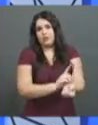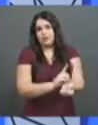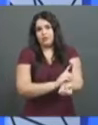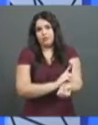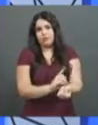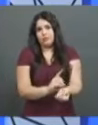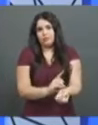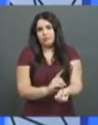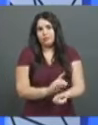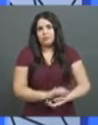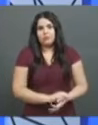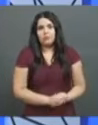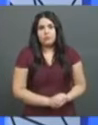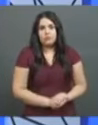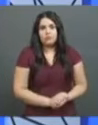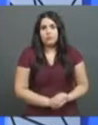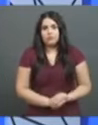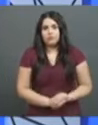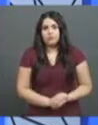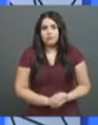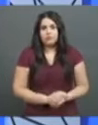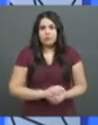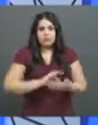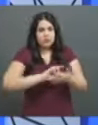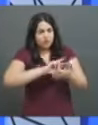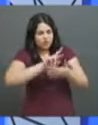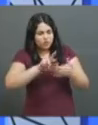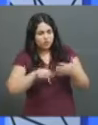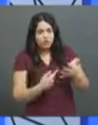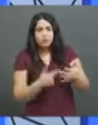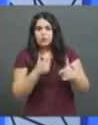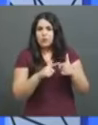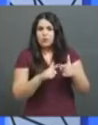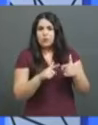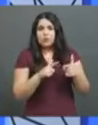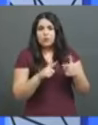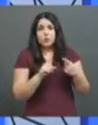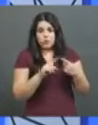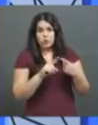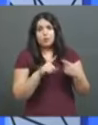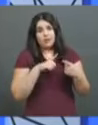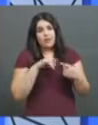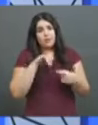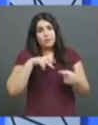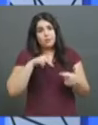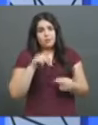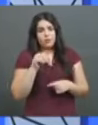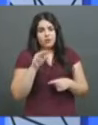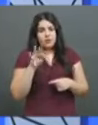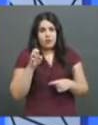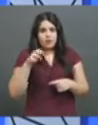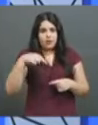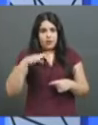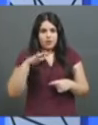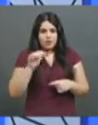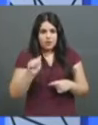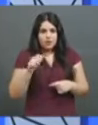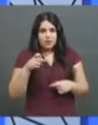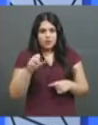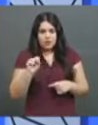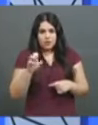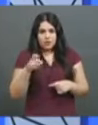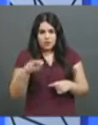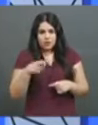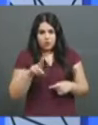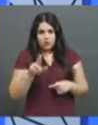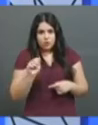que, dentre as inúmeras complicações, uma delas está ligada à impotência sexual. O Dr. Omar pode dar o